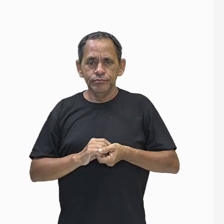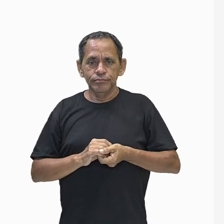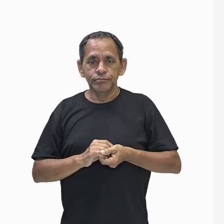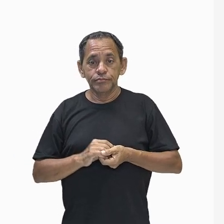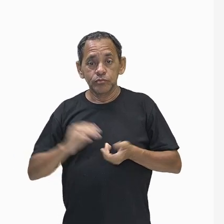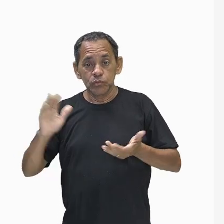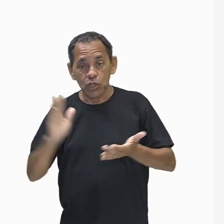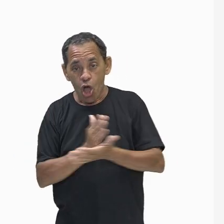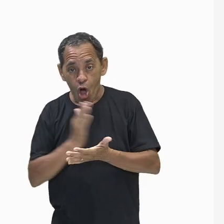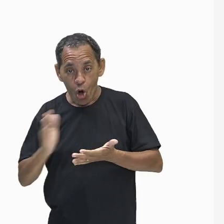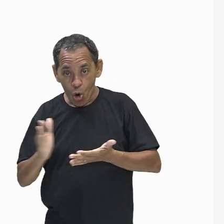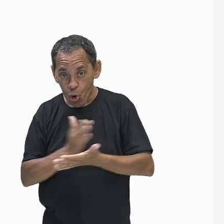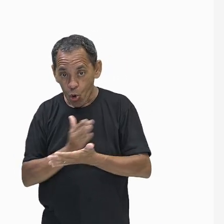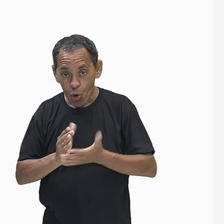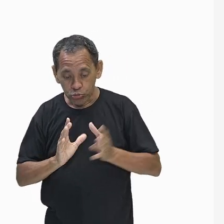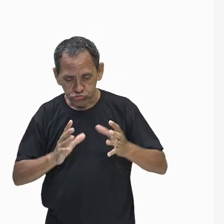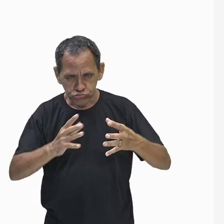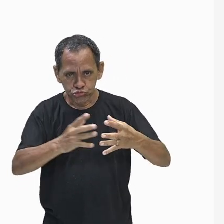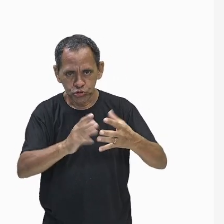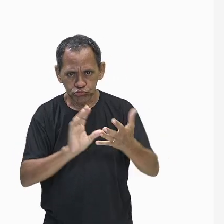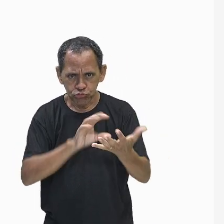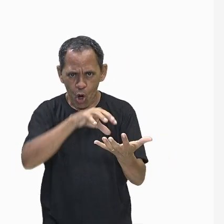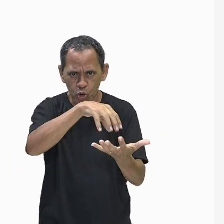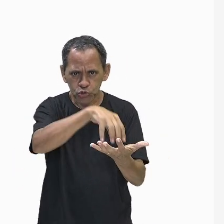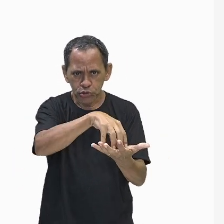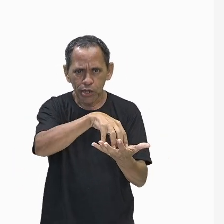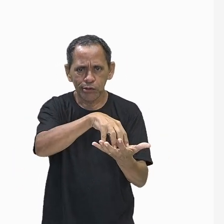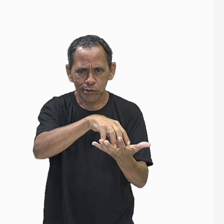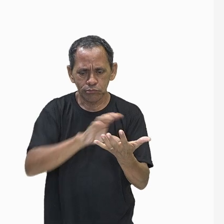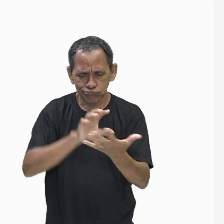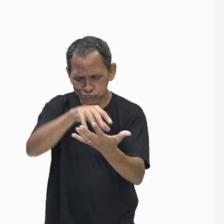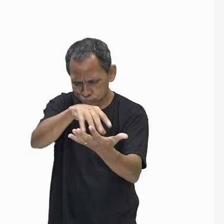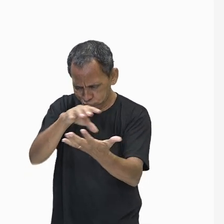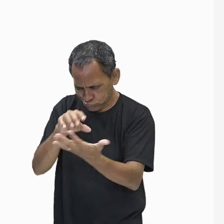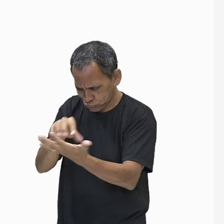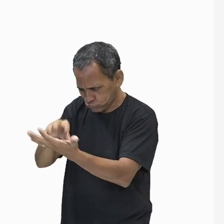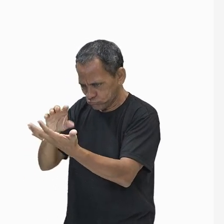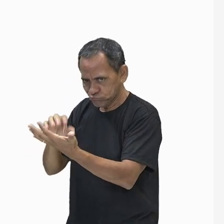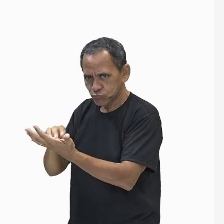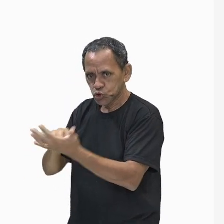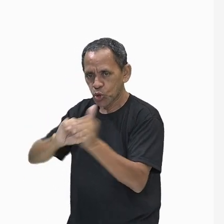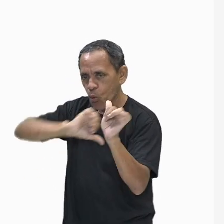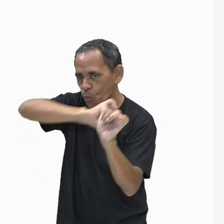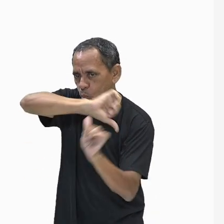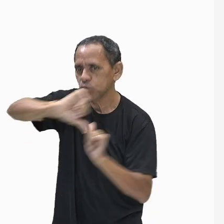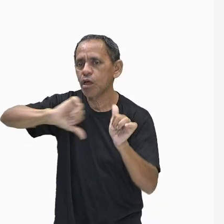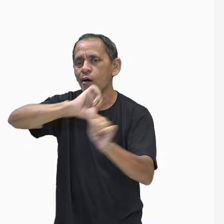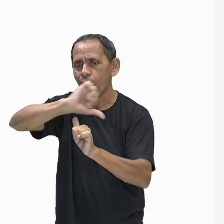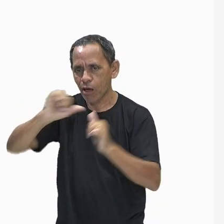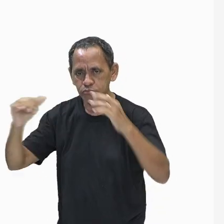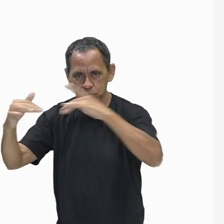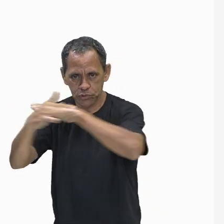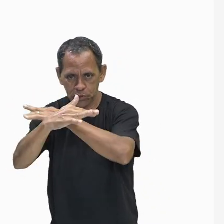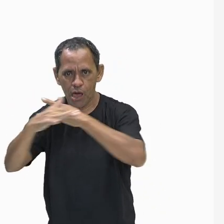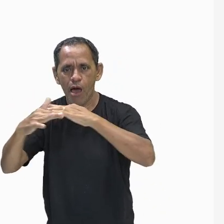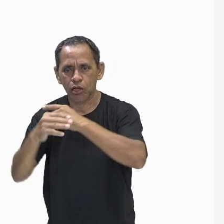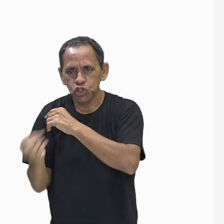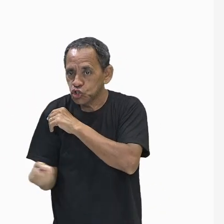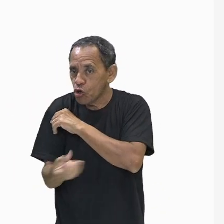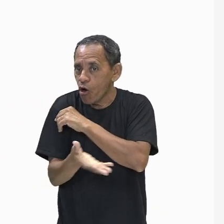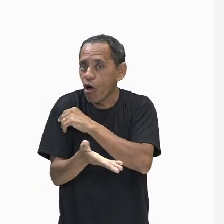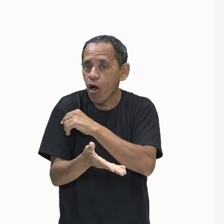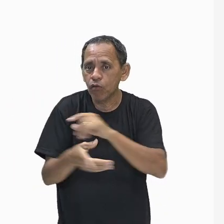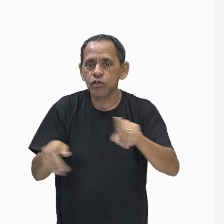Algumas aldeias começaram a se transformar em cidades. Surgiram atividades novas, como as